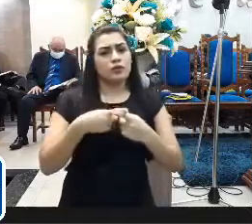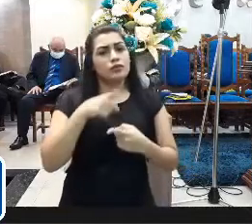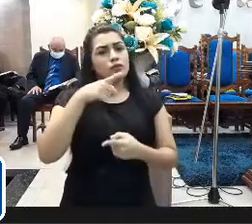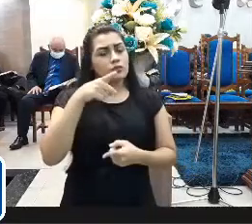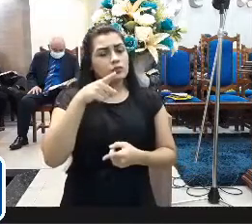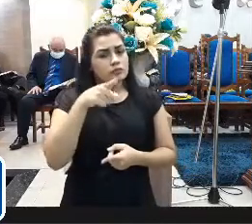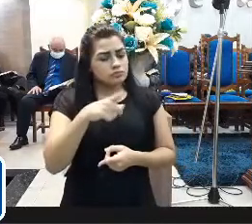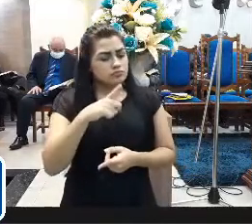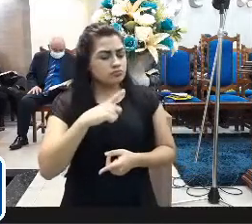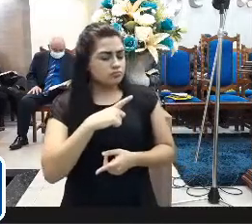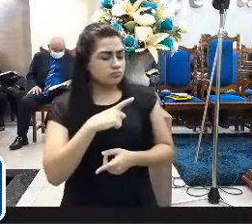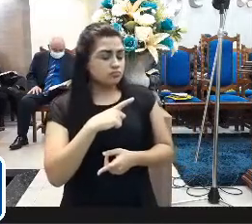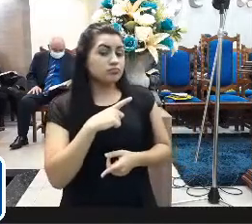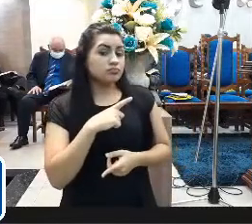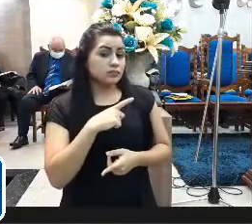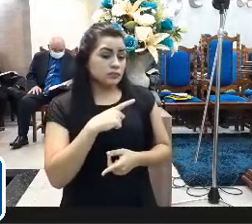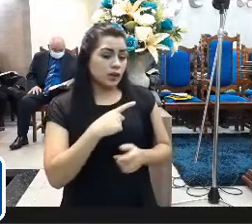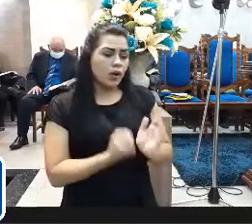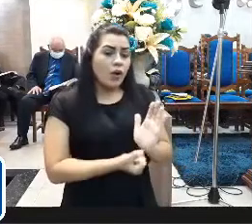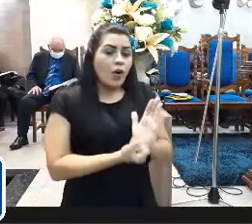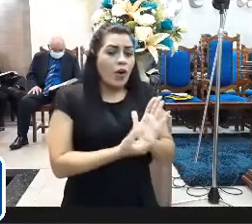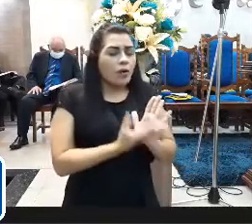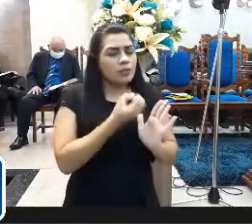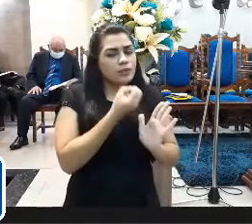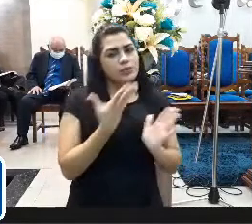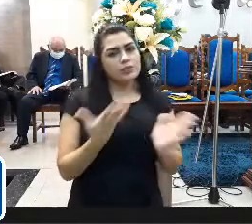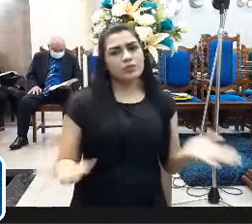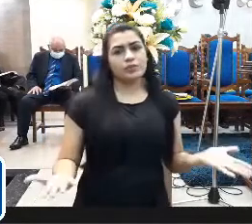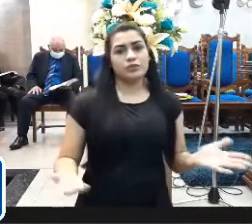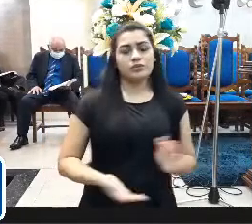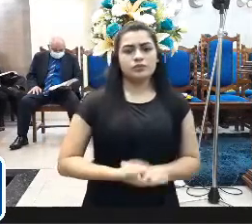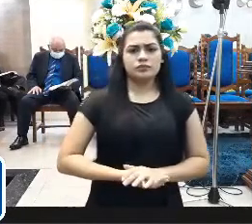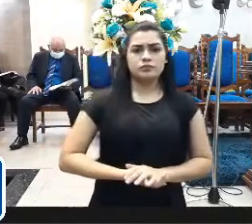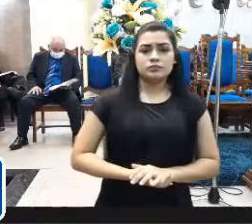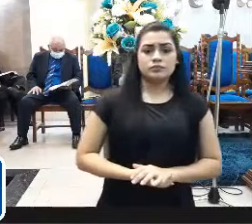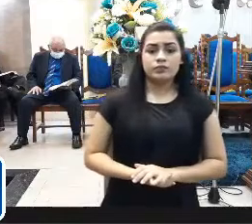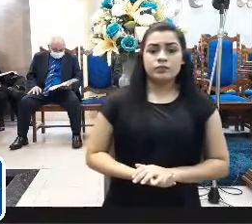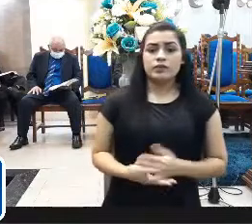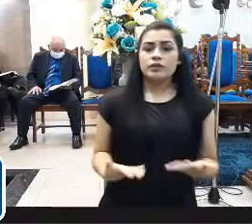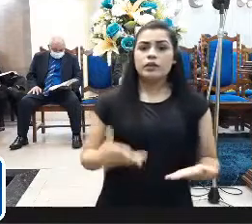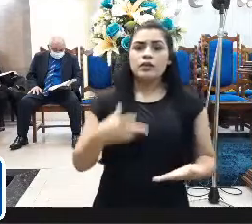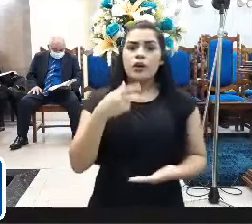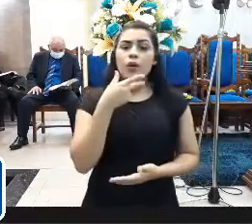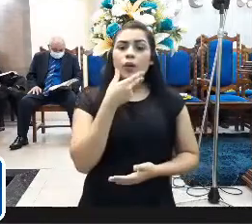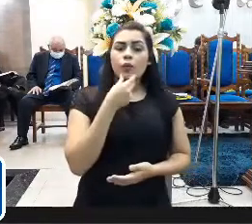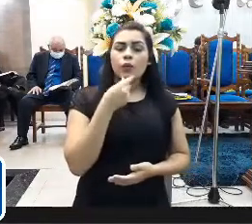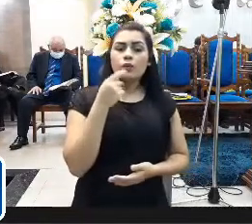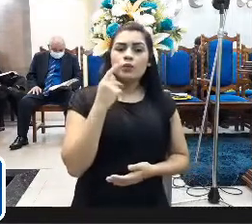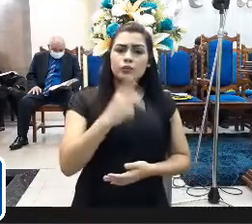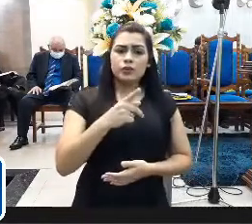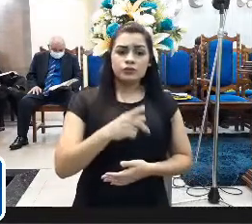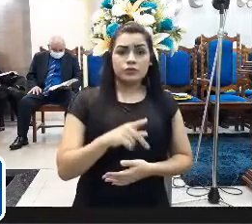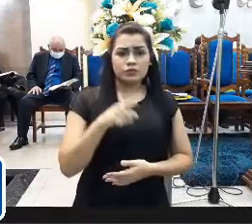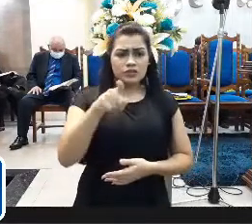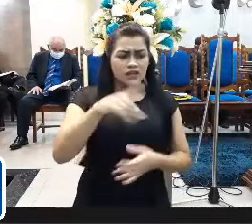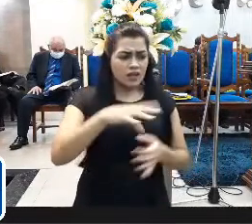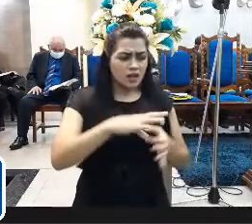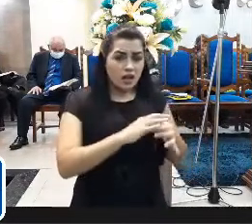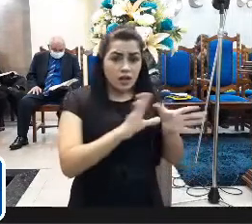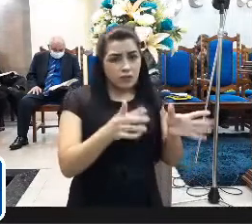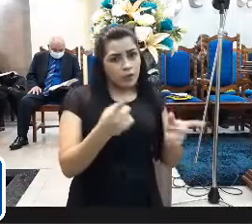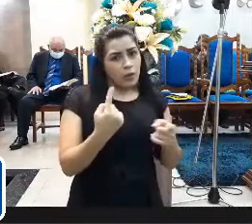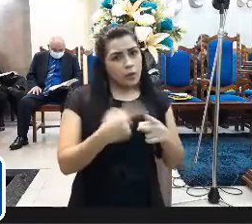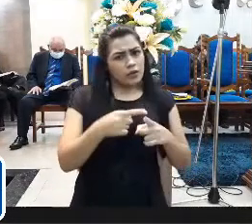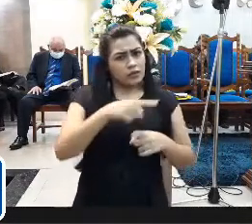vós observam. Então o apóstolo Pedro diz: olha, vocês não vão estar livres não, pelo viver honesto de vocês, diz